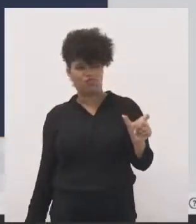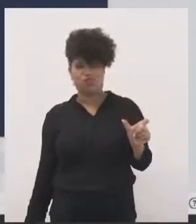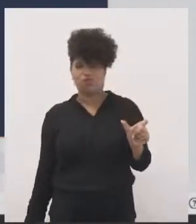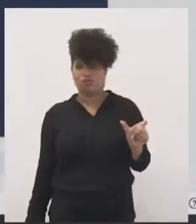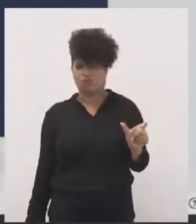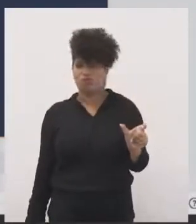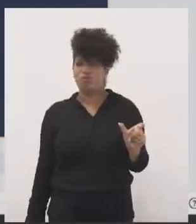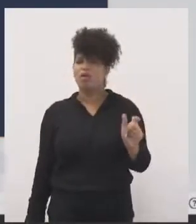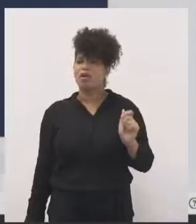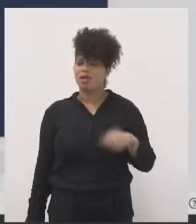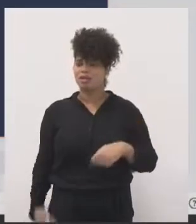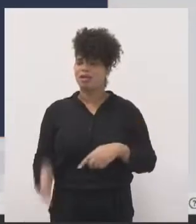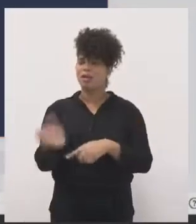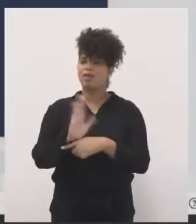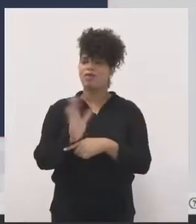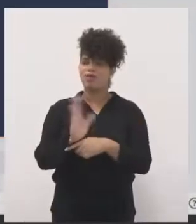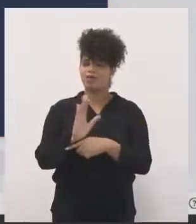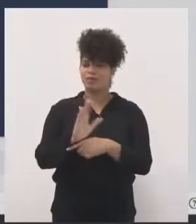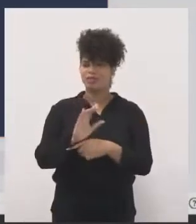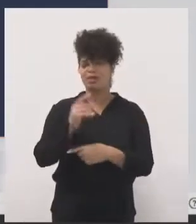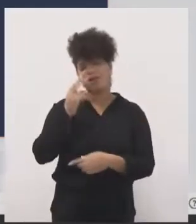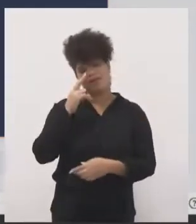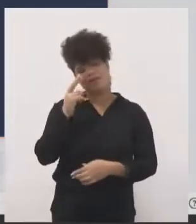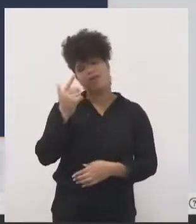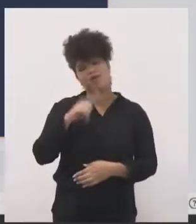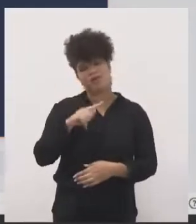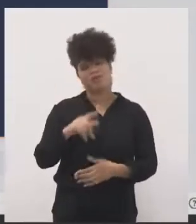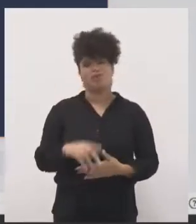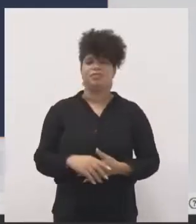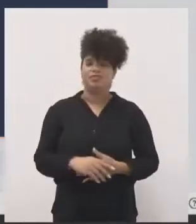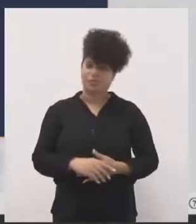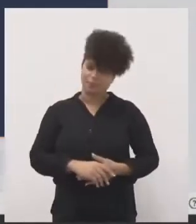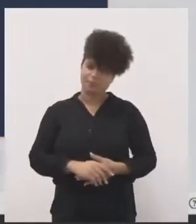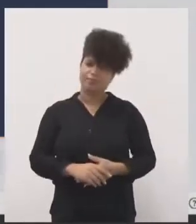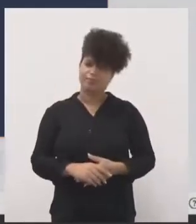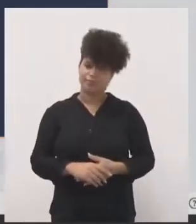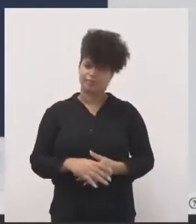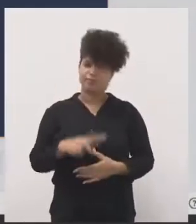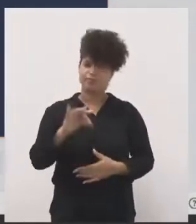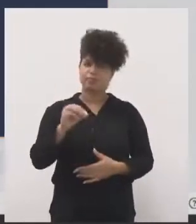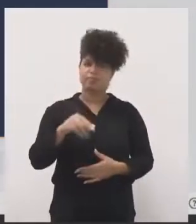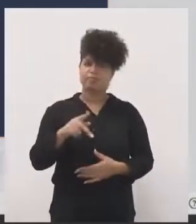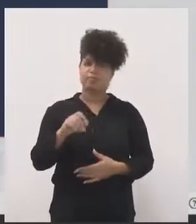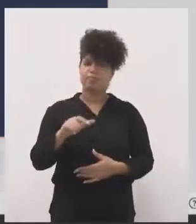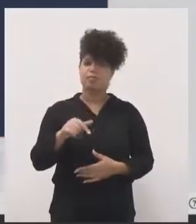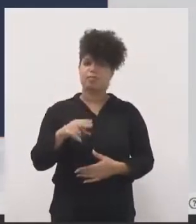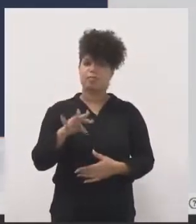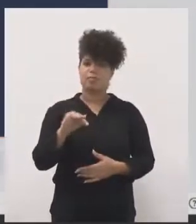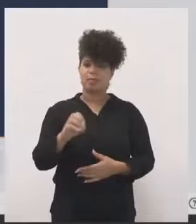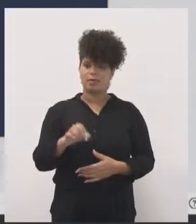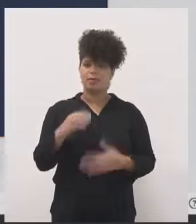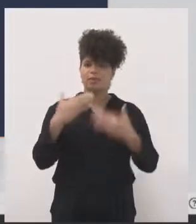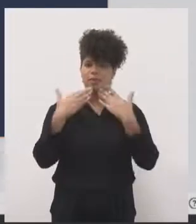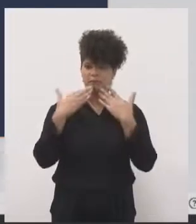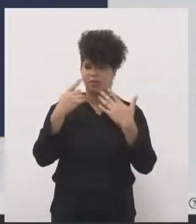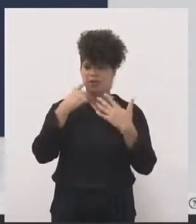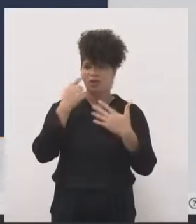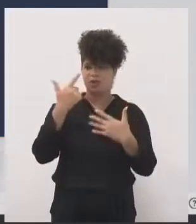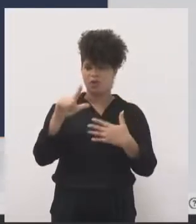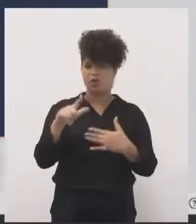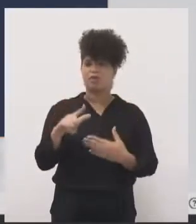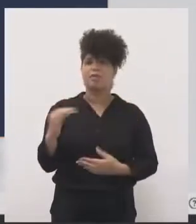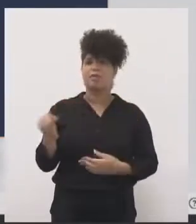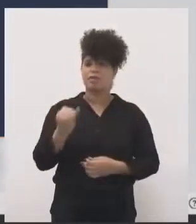conseguir jogar o vídeo para dentro do meu template, para o meu template, para a minha apresentação. Como esse outro recurso é